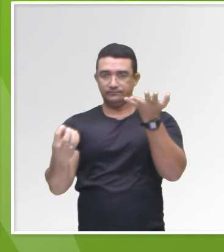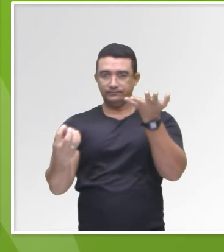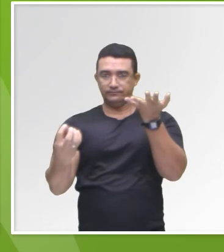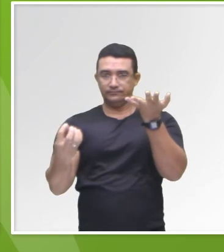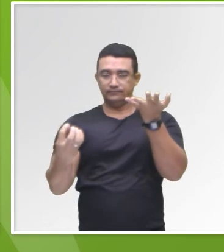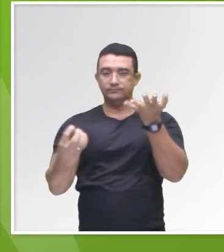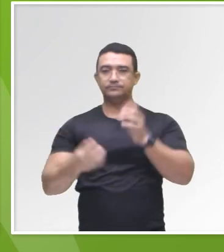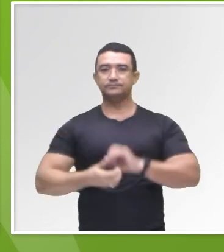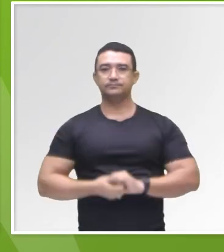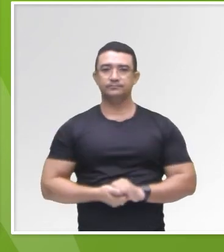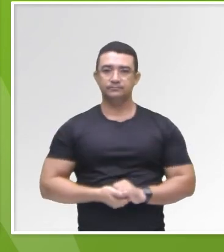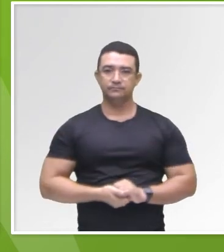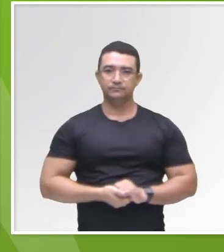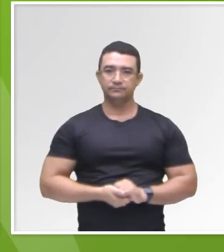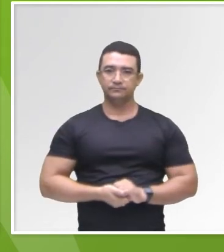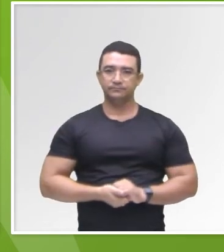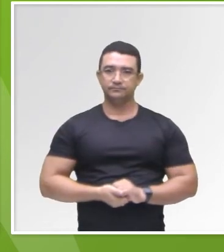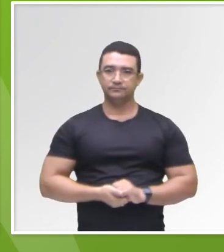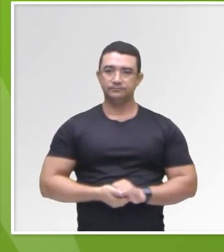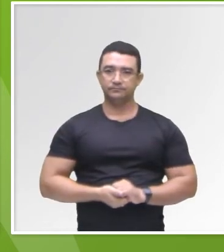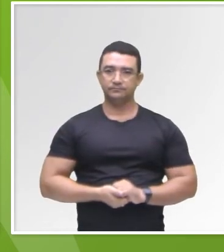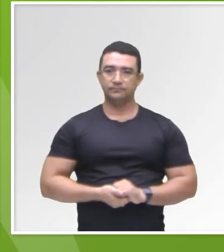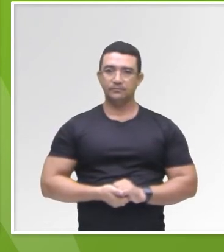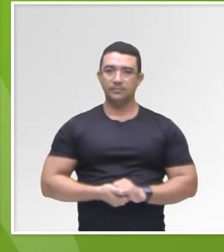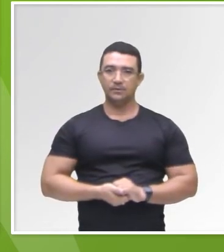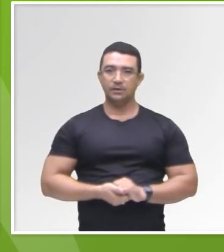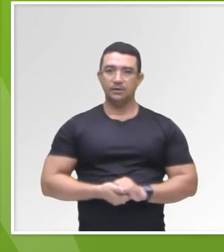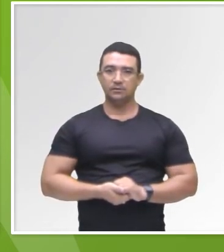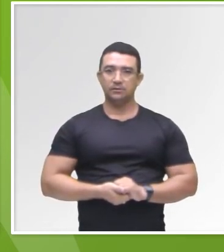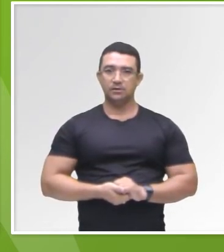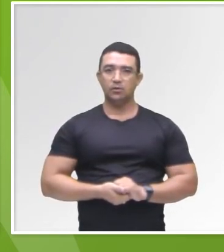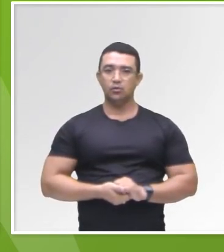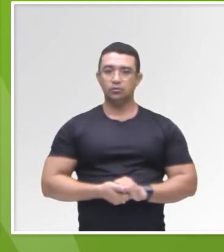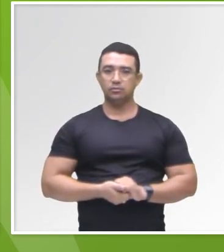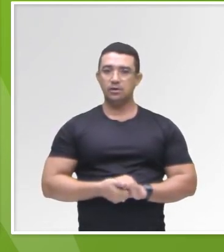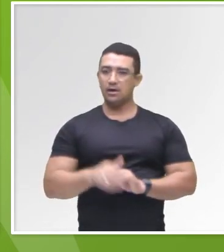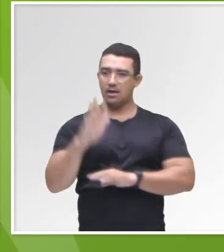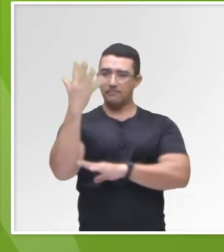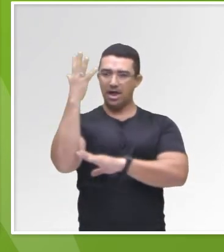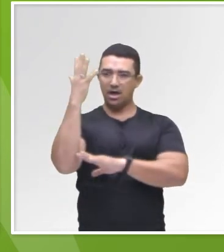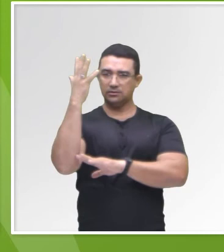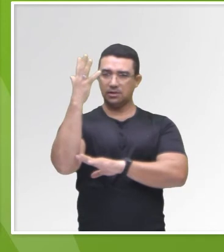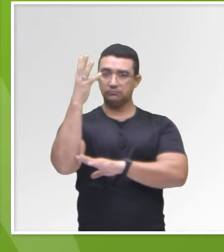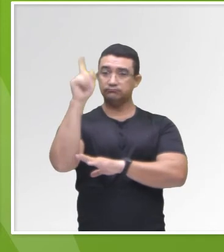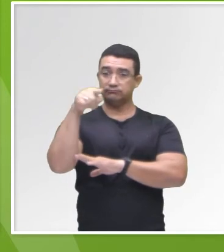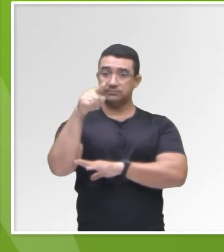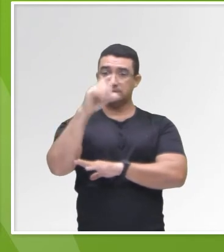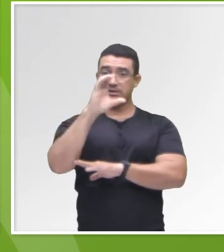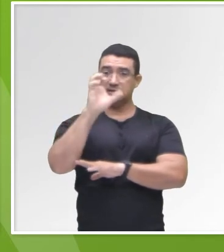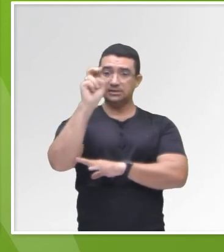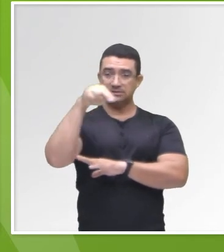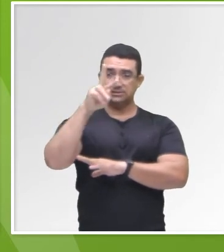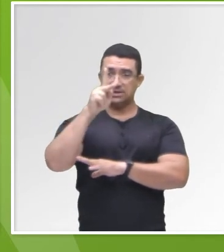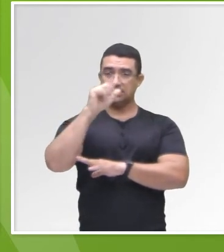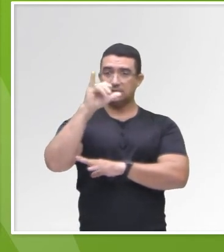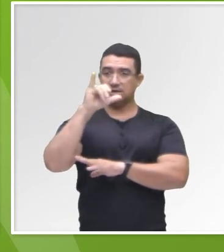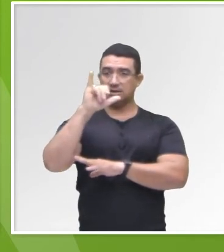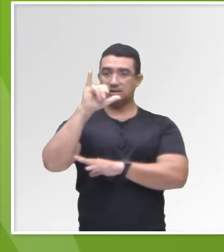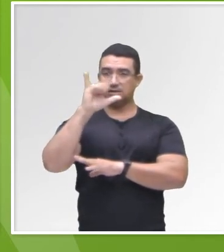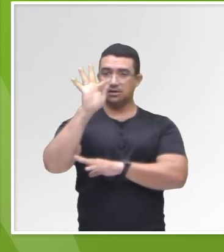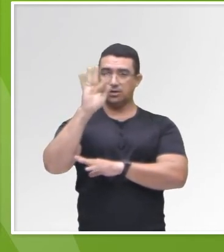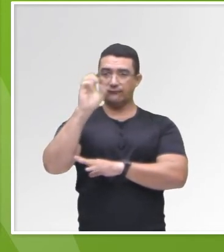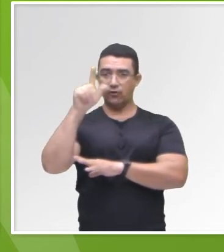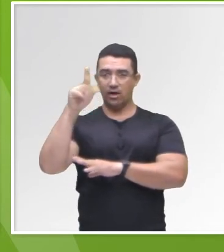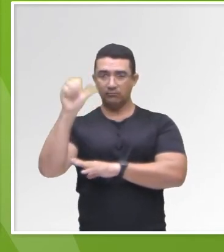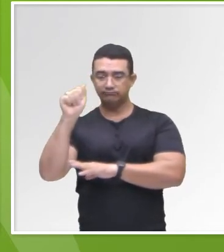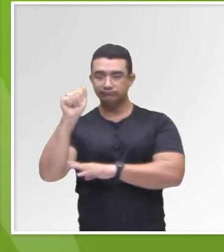centrípeta, ela acontece de fora para dentro. No caso da célula vegetal, ela é centrífuga. Ela vai do centro